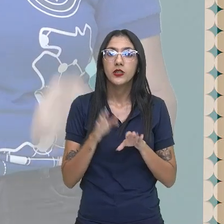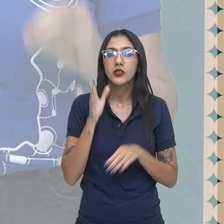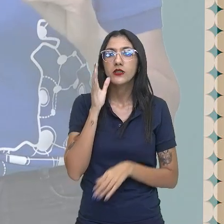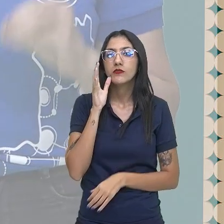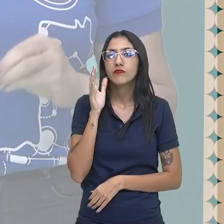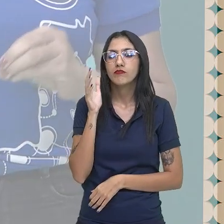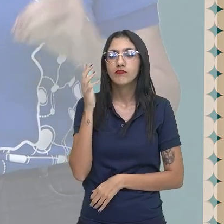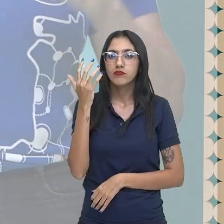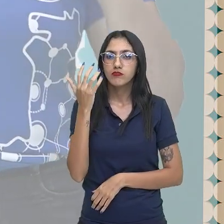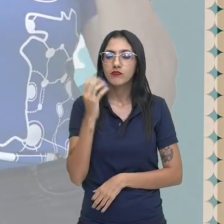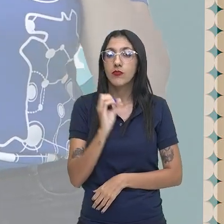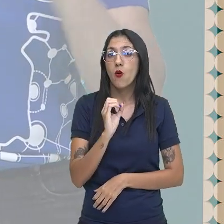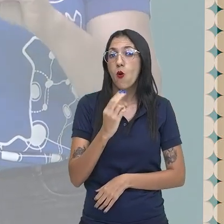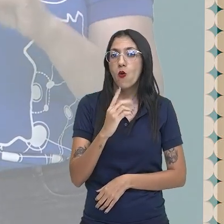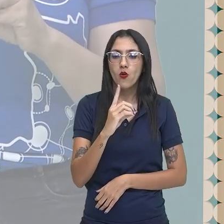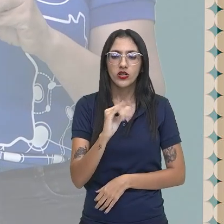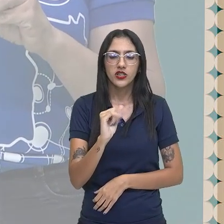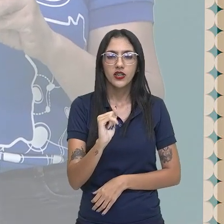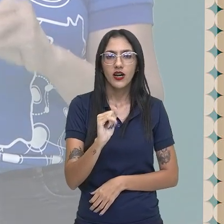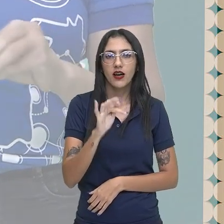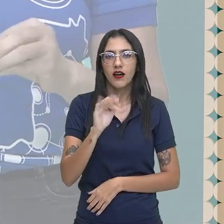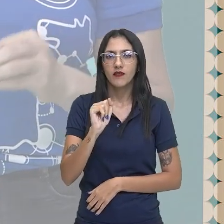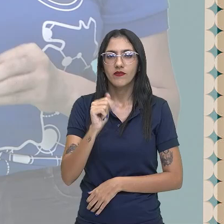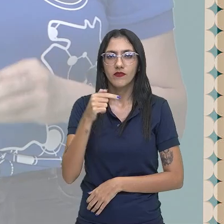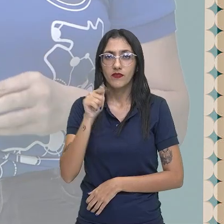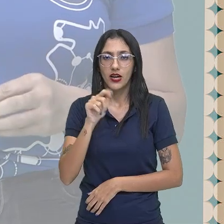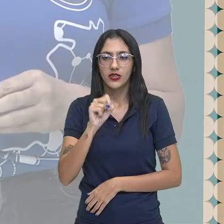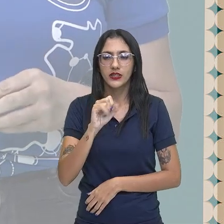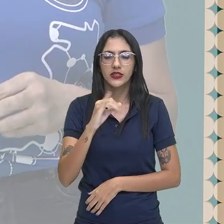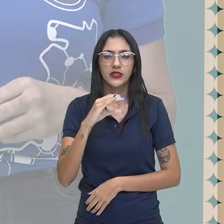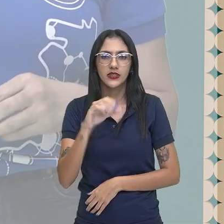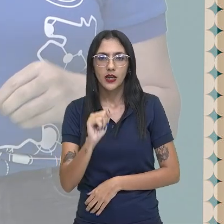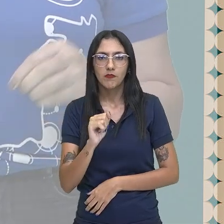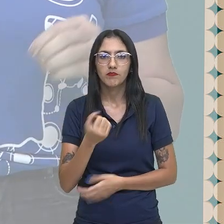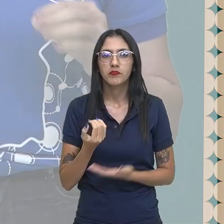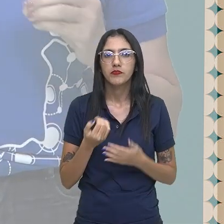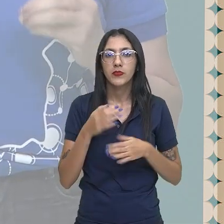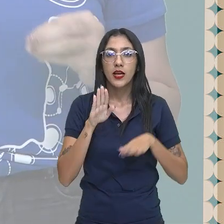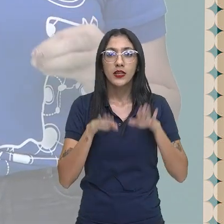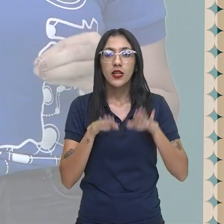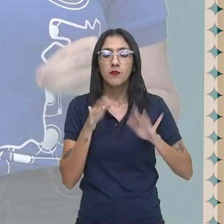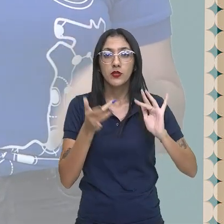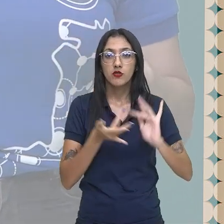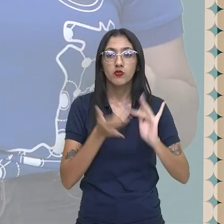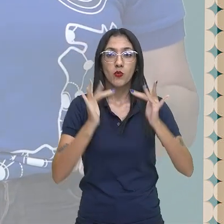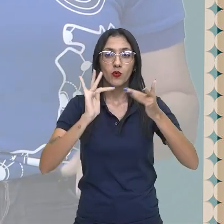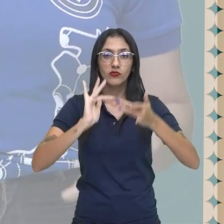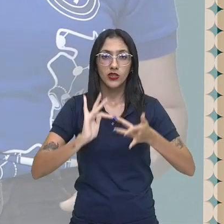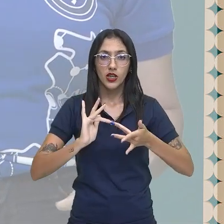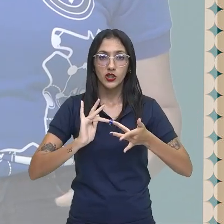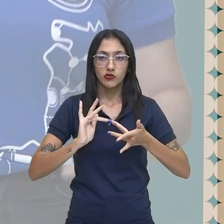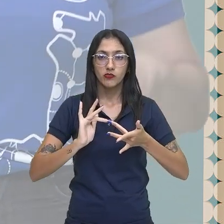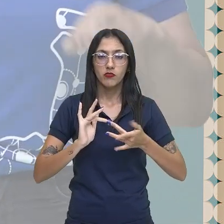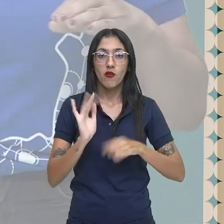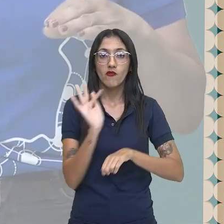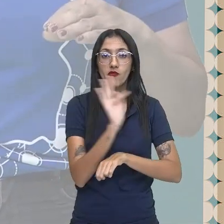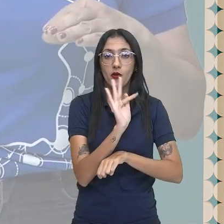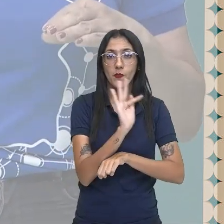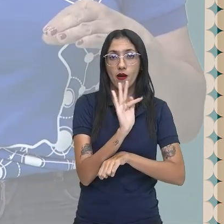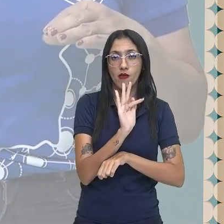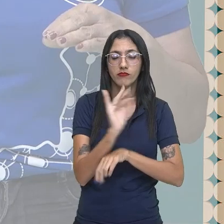situacional ou diafásica. Ocorre de acordo com o contexto empregado, formais